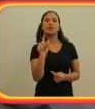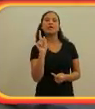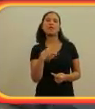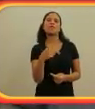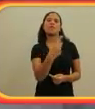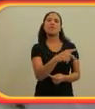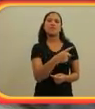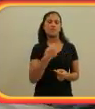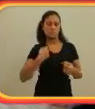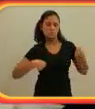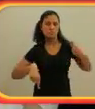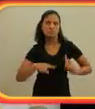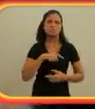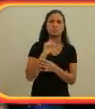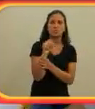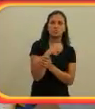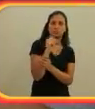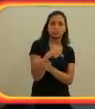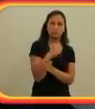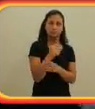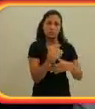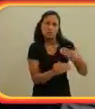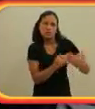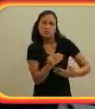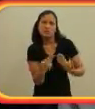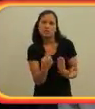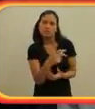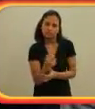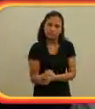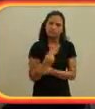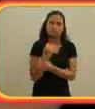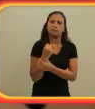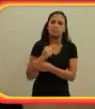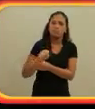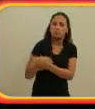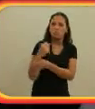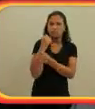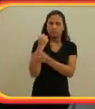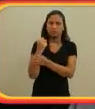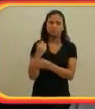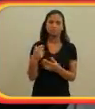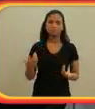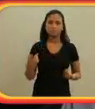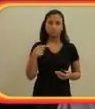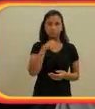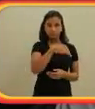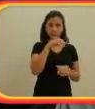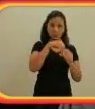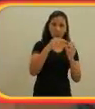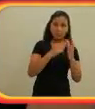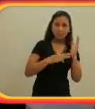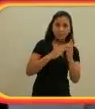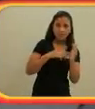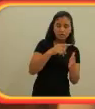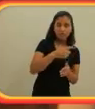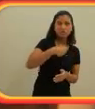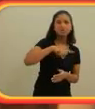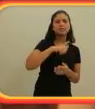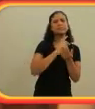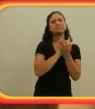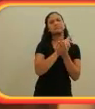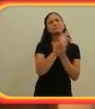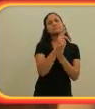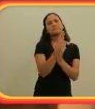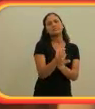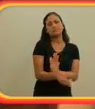objetivo principal durante a sessão é o recrutamento muscular, que, em consequência, o fortalecimento muscular. Dentro desse